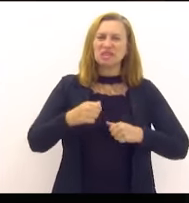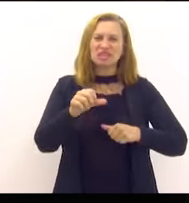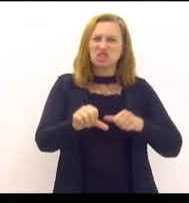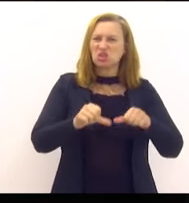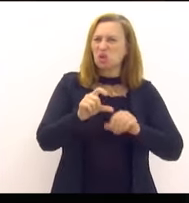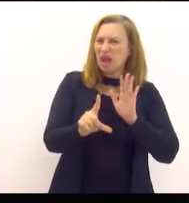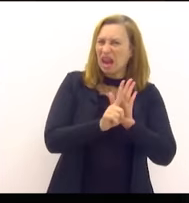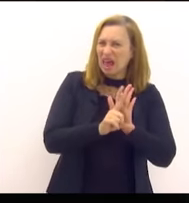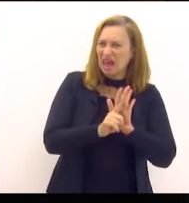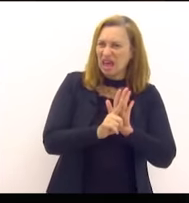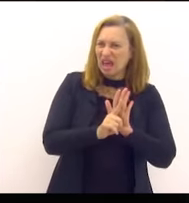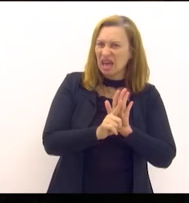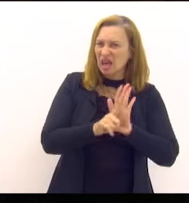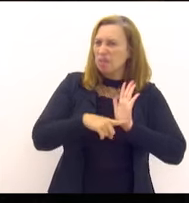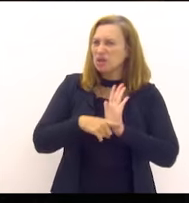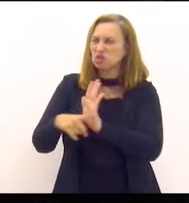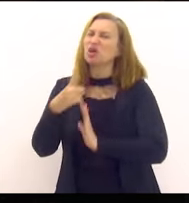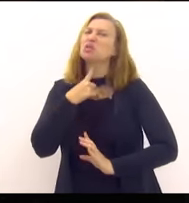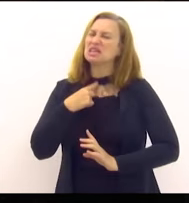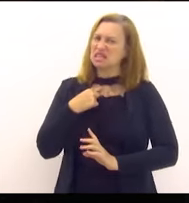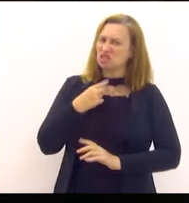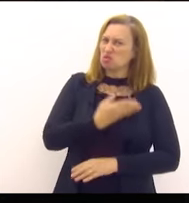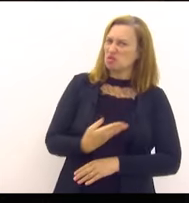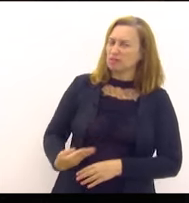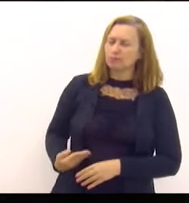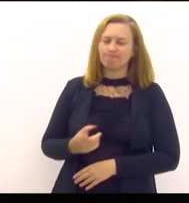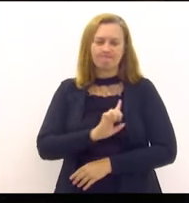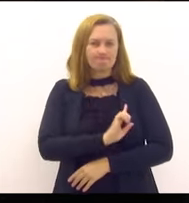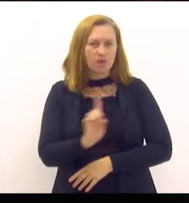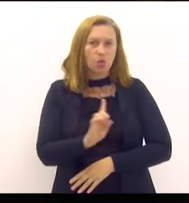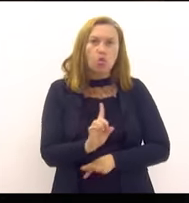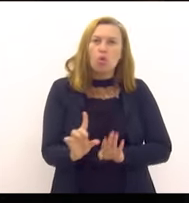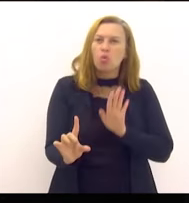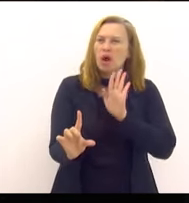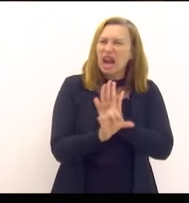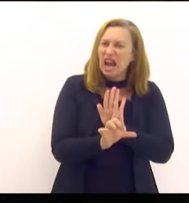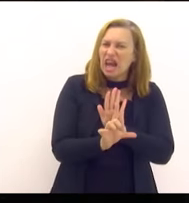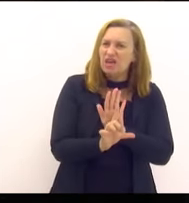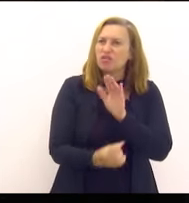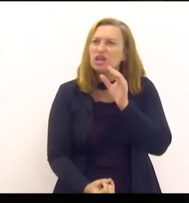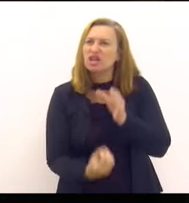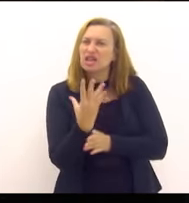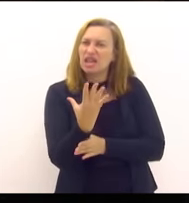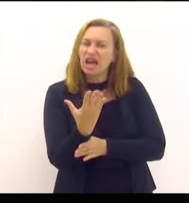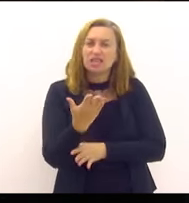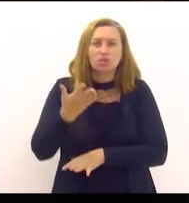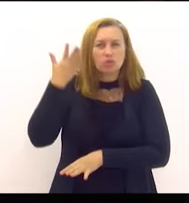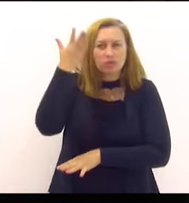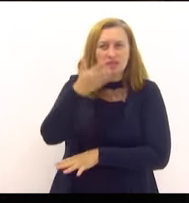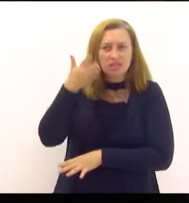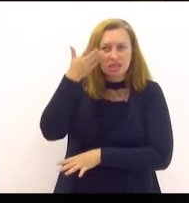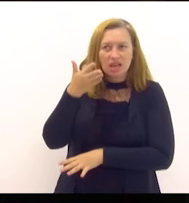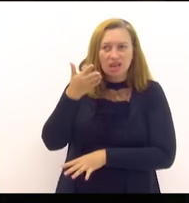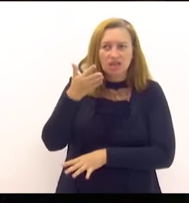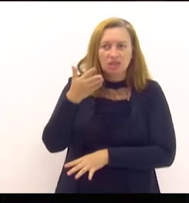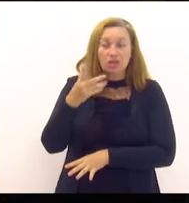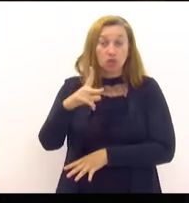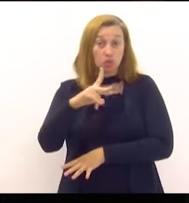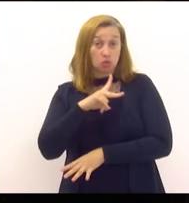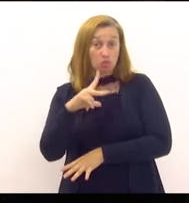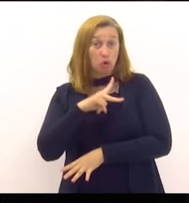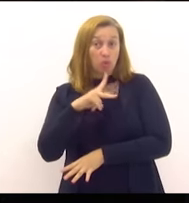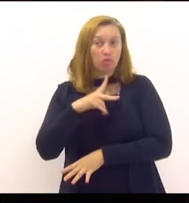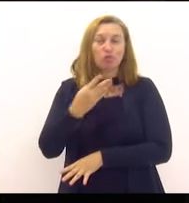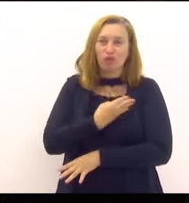lei para atender a uma vontade do governador. Uma lei que foi criada a partir de uma mensagem desse próprio